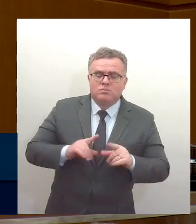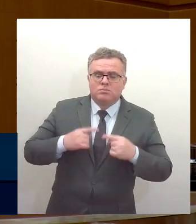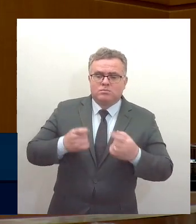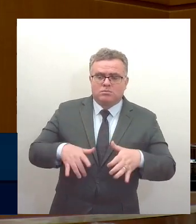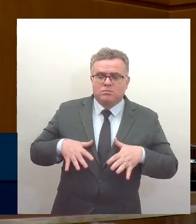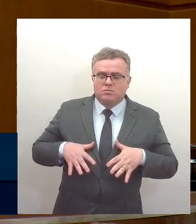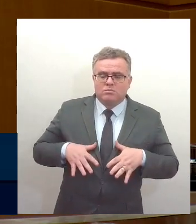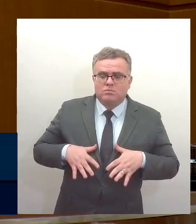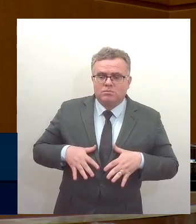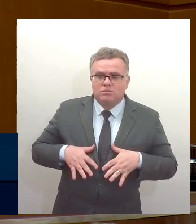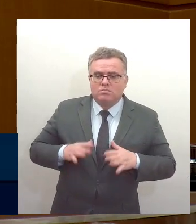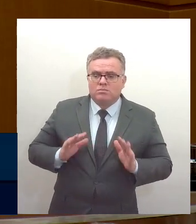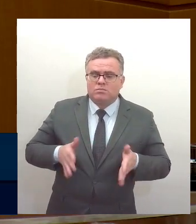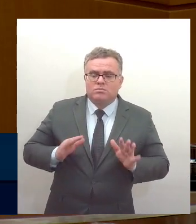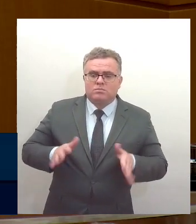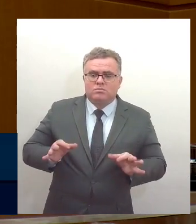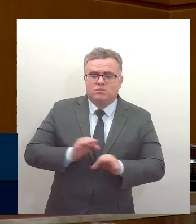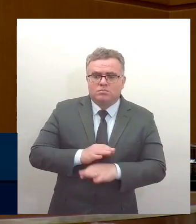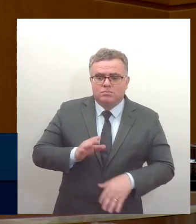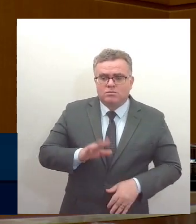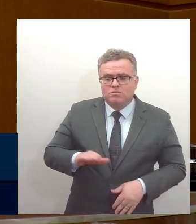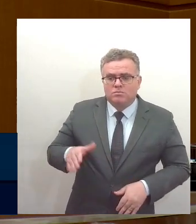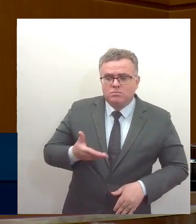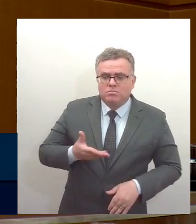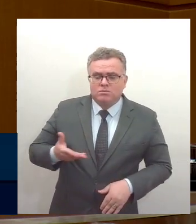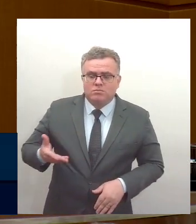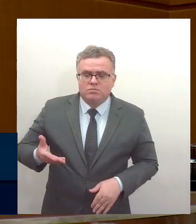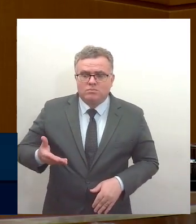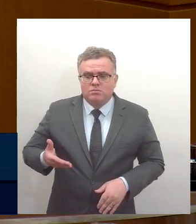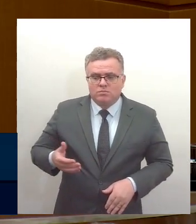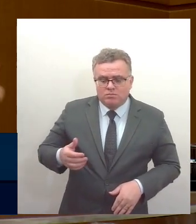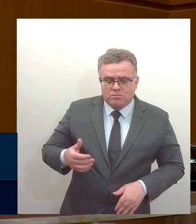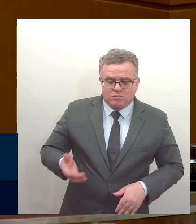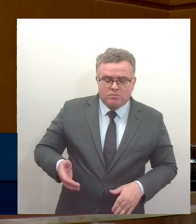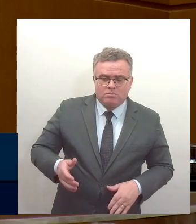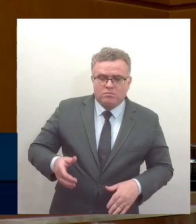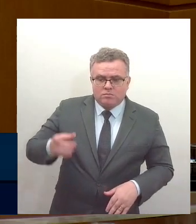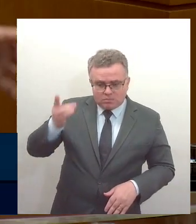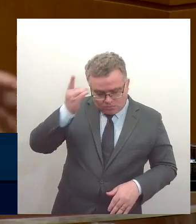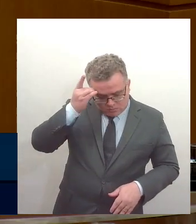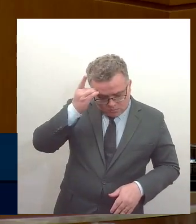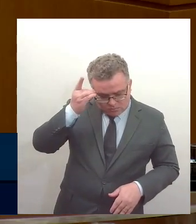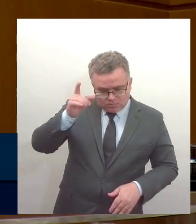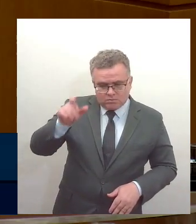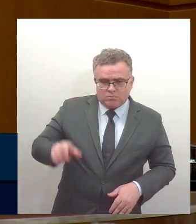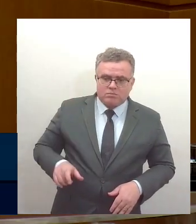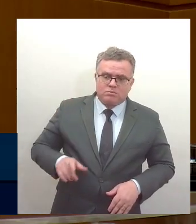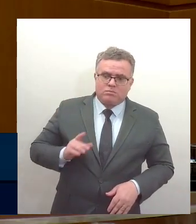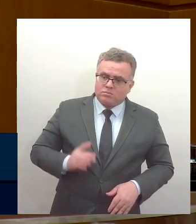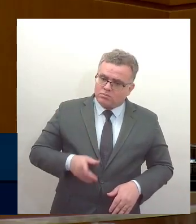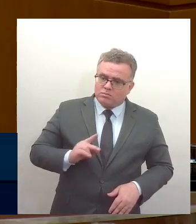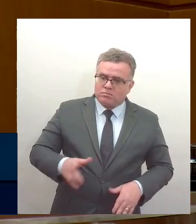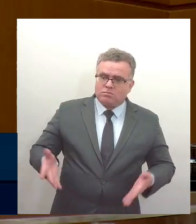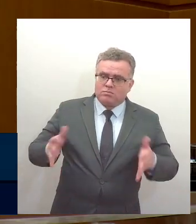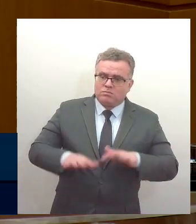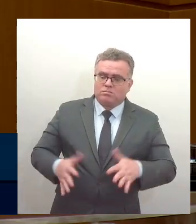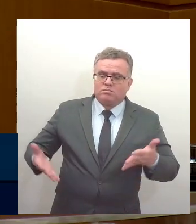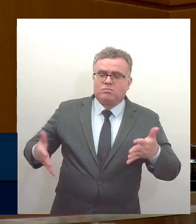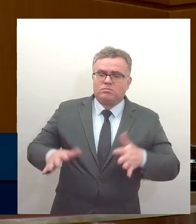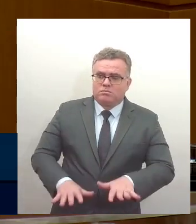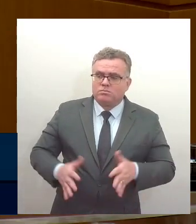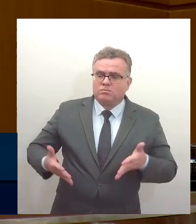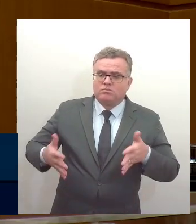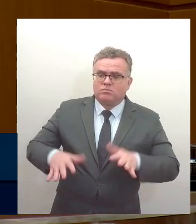as pessoas com síndrome de Down. O tempo todo é inclusão. Inclusão, inclusão, inclusão, inclusão,